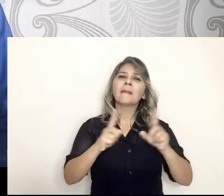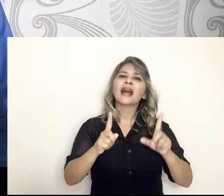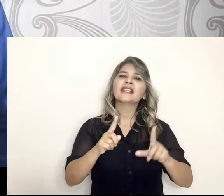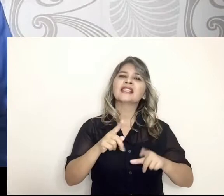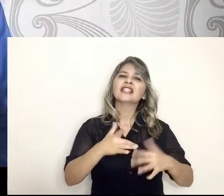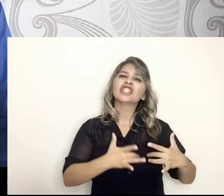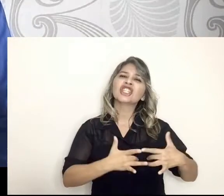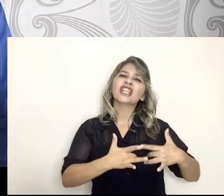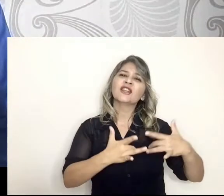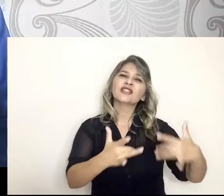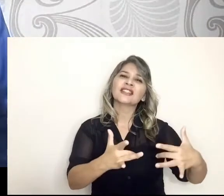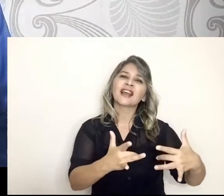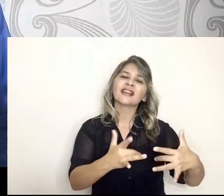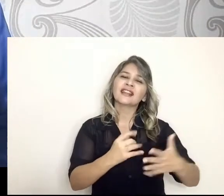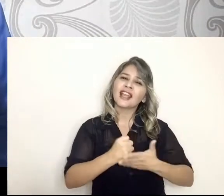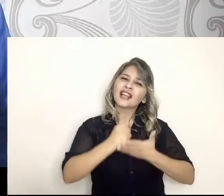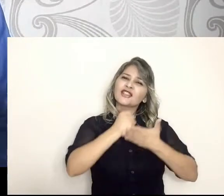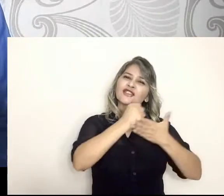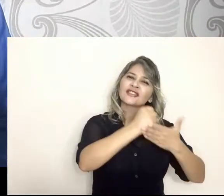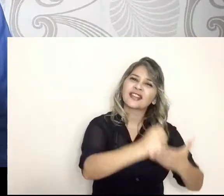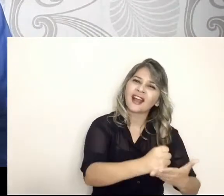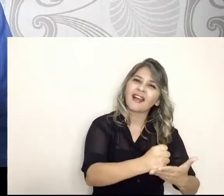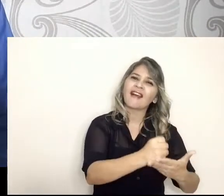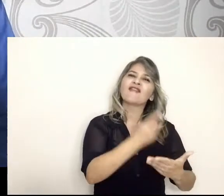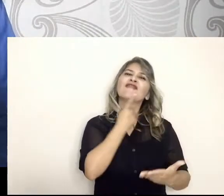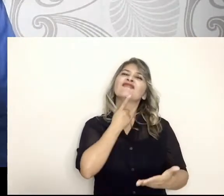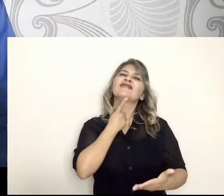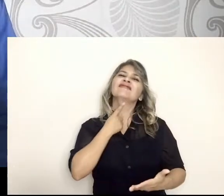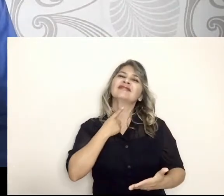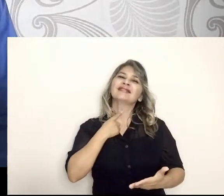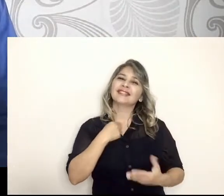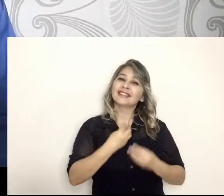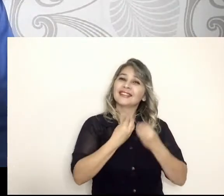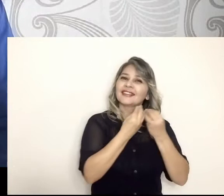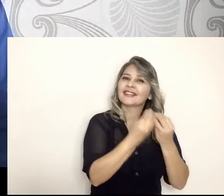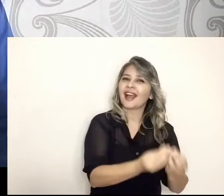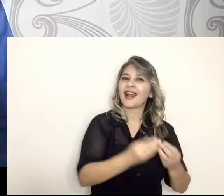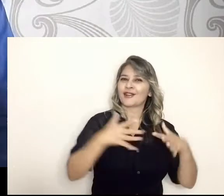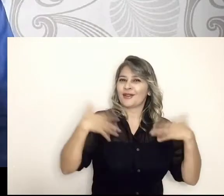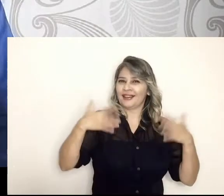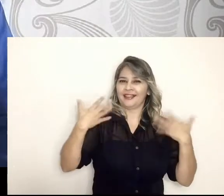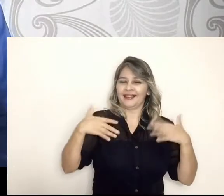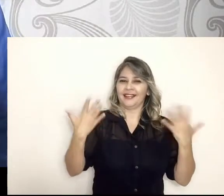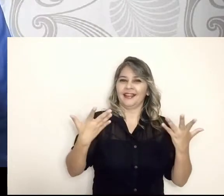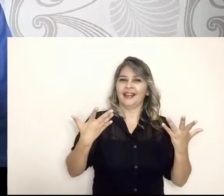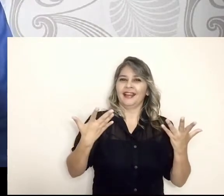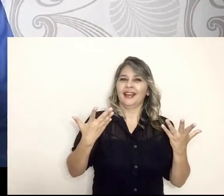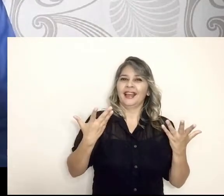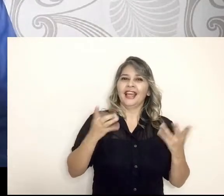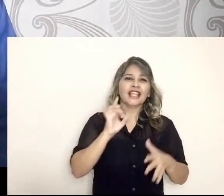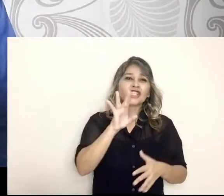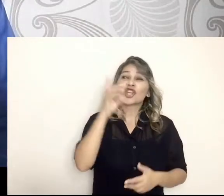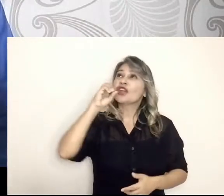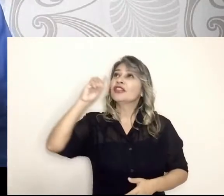Não importa a quantidade, não importa o valor, mas o nosso desejo de ajudar, a nossa intenção, o